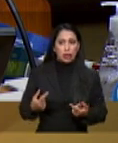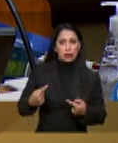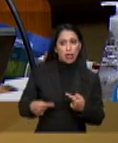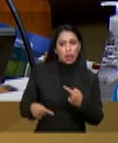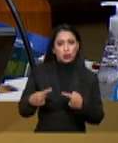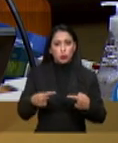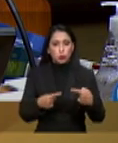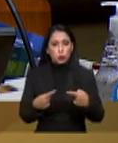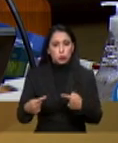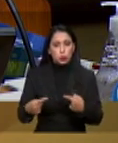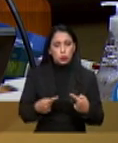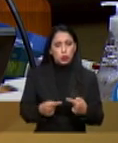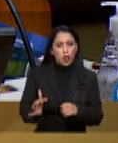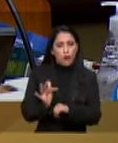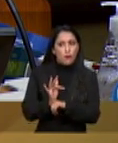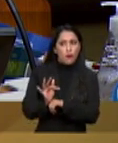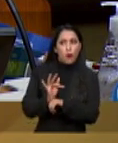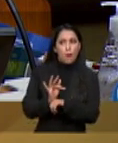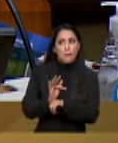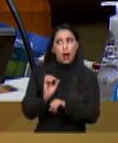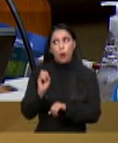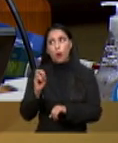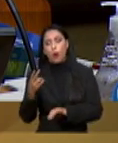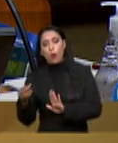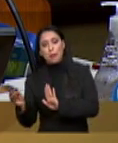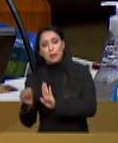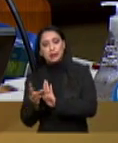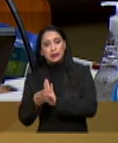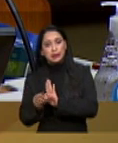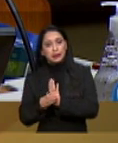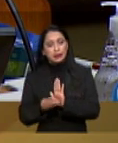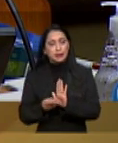a discussão sobre o caráter formal ou material dos crimes